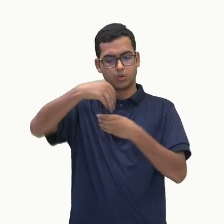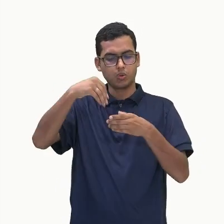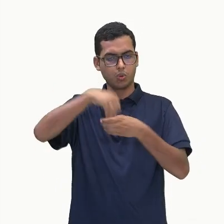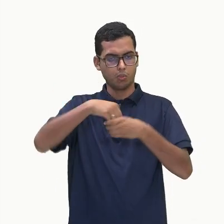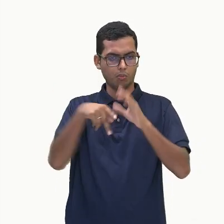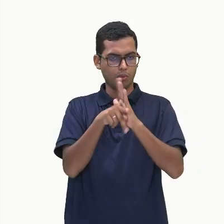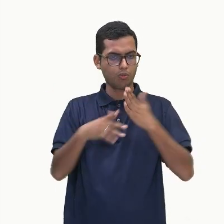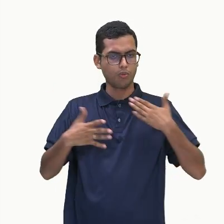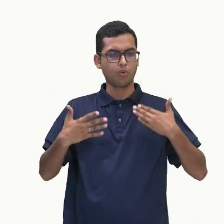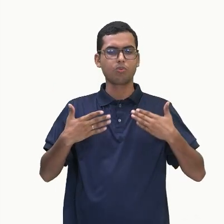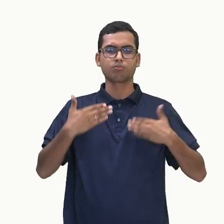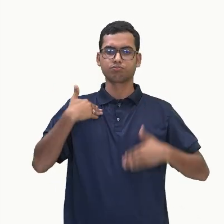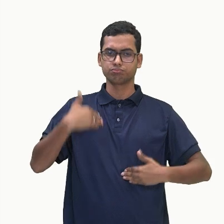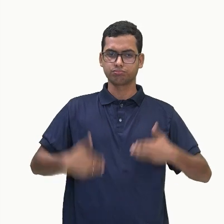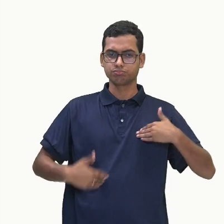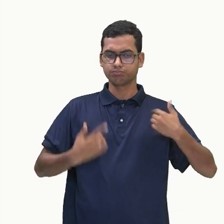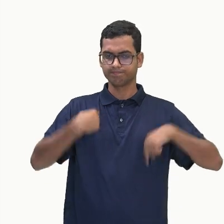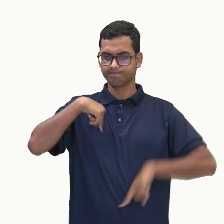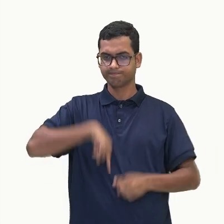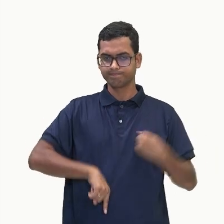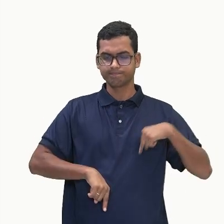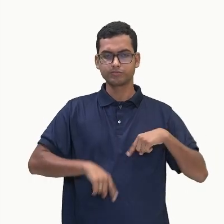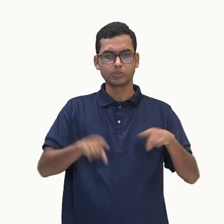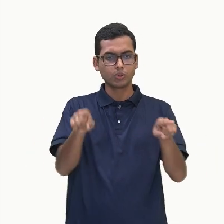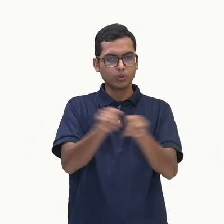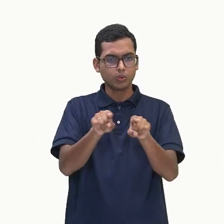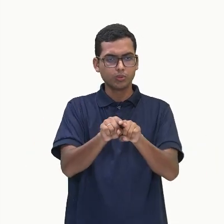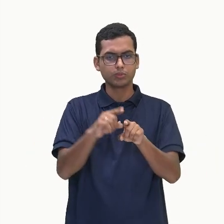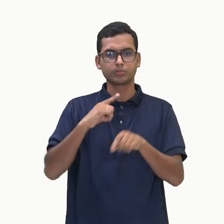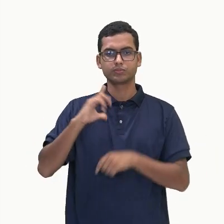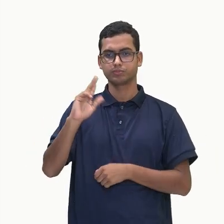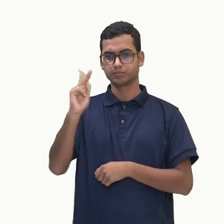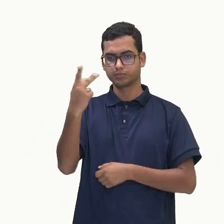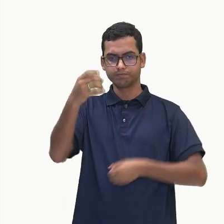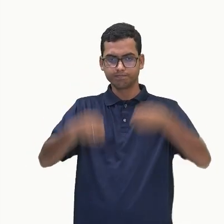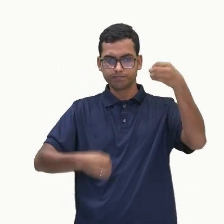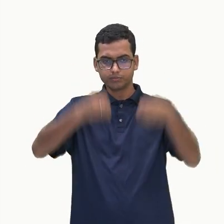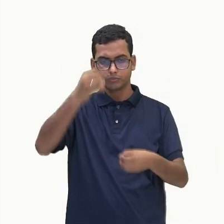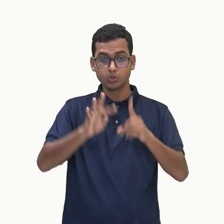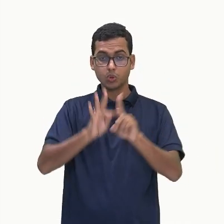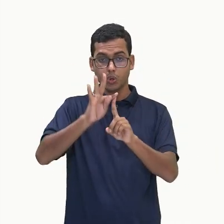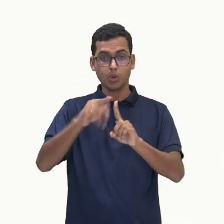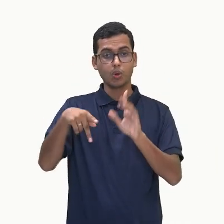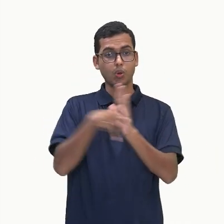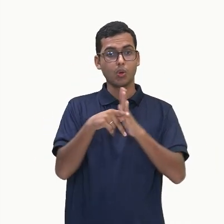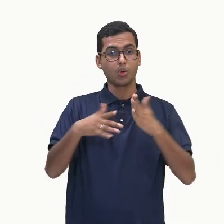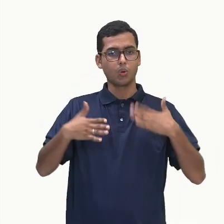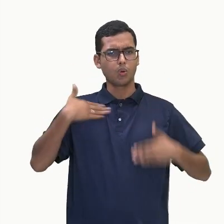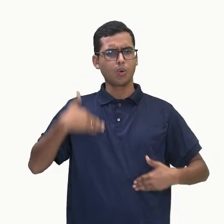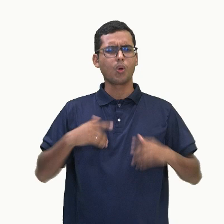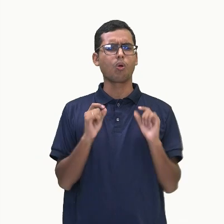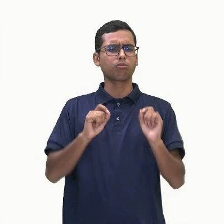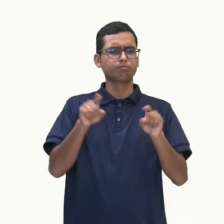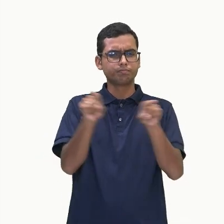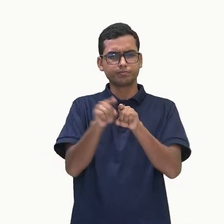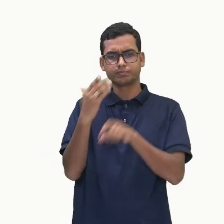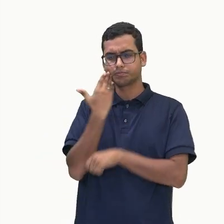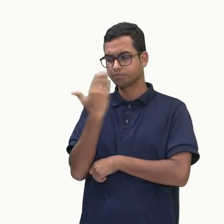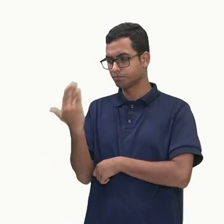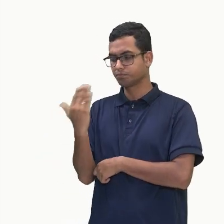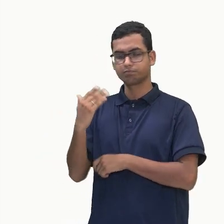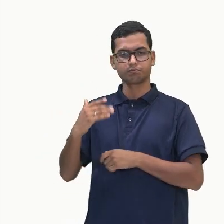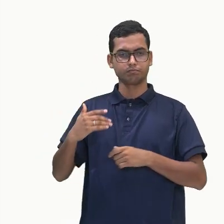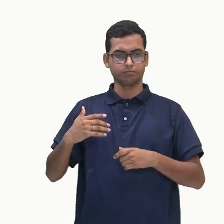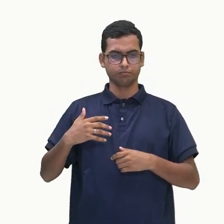outra característica dos seres vivos, tá? Em que os organismos eles regulam